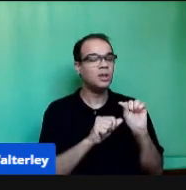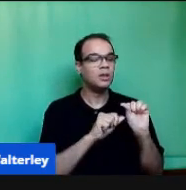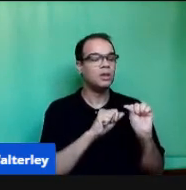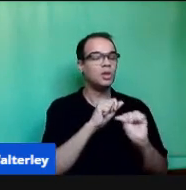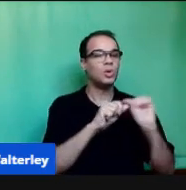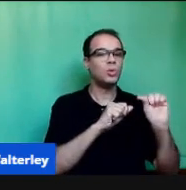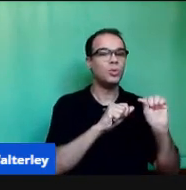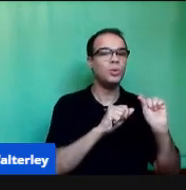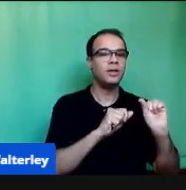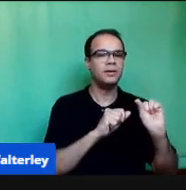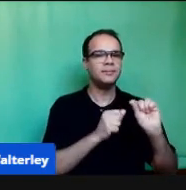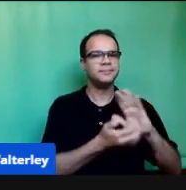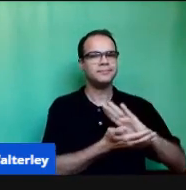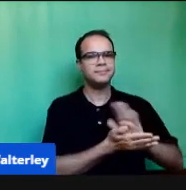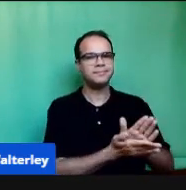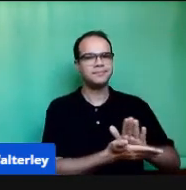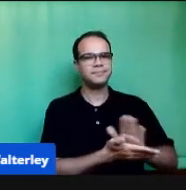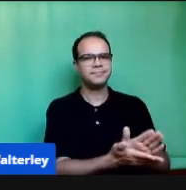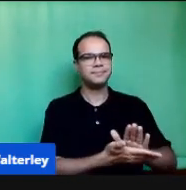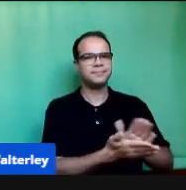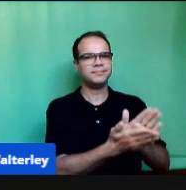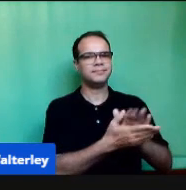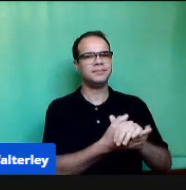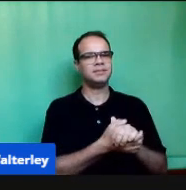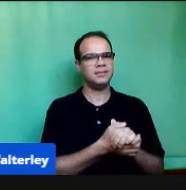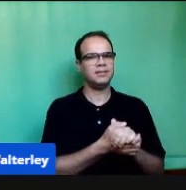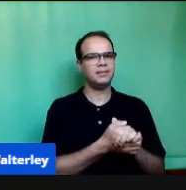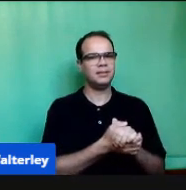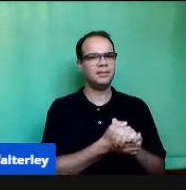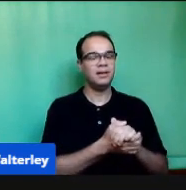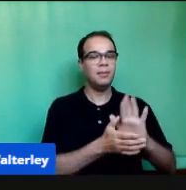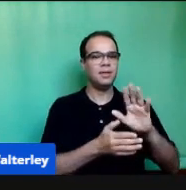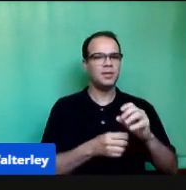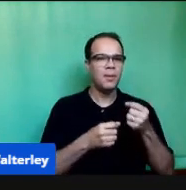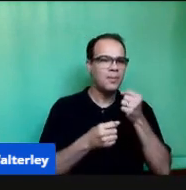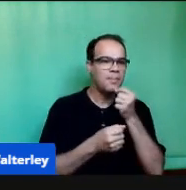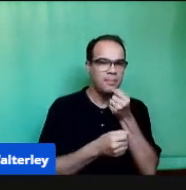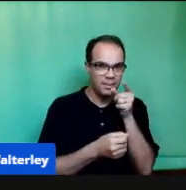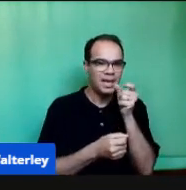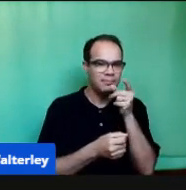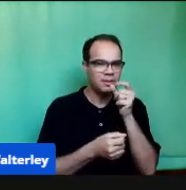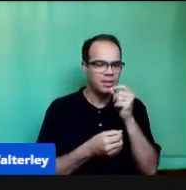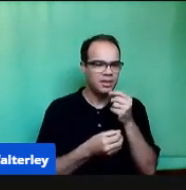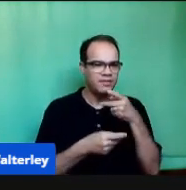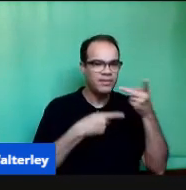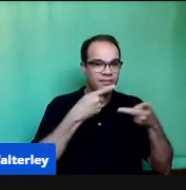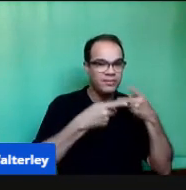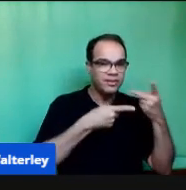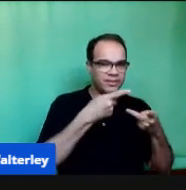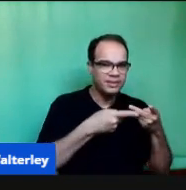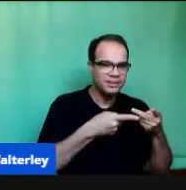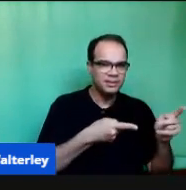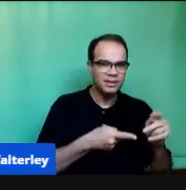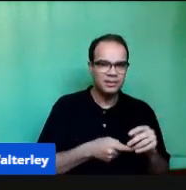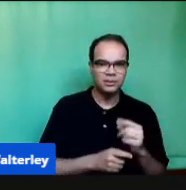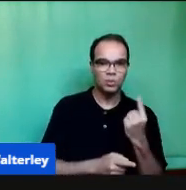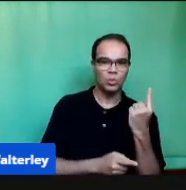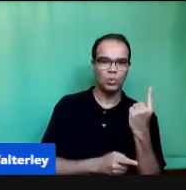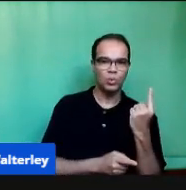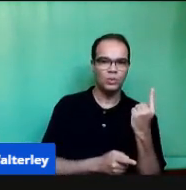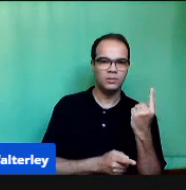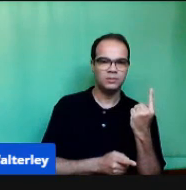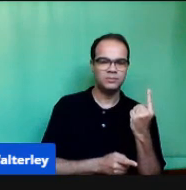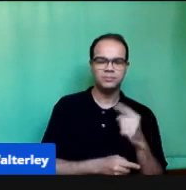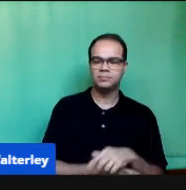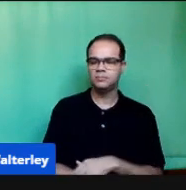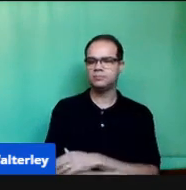tem graça se todas as pessoas não estiverem rindo delas. E isso na escola acaba acontecendo por parte dos